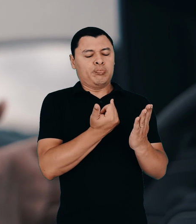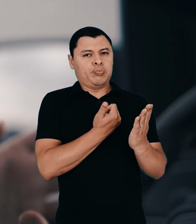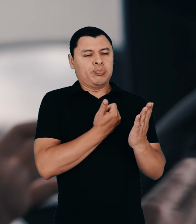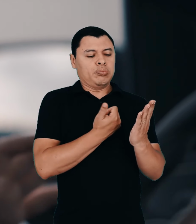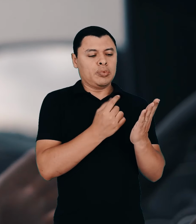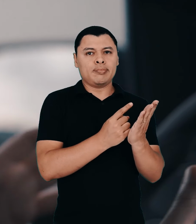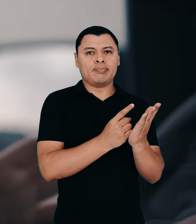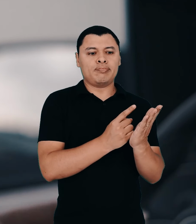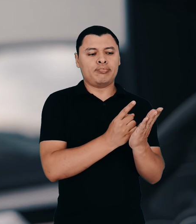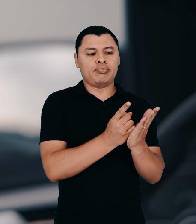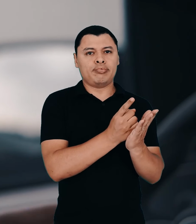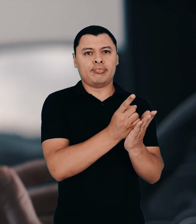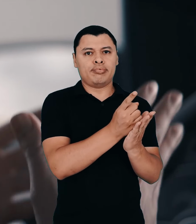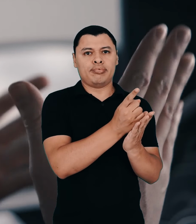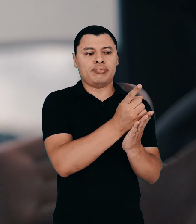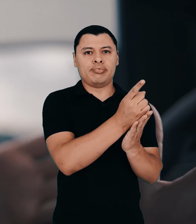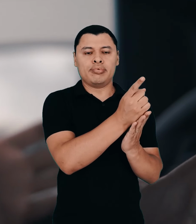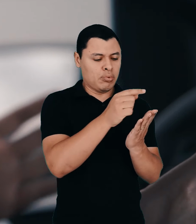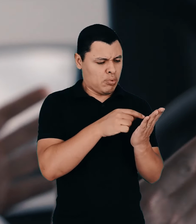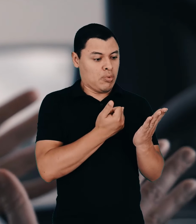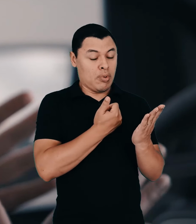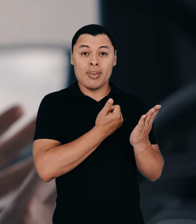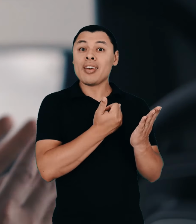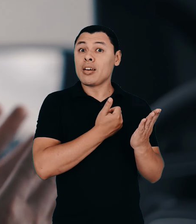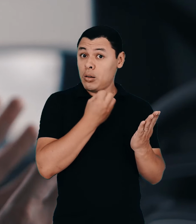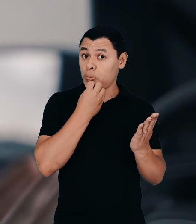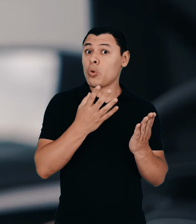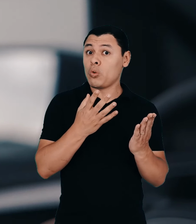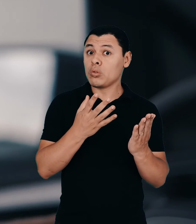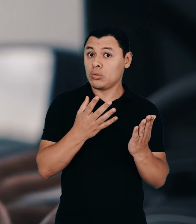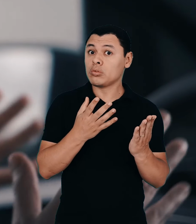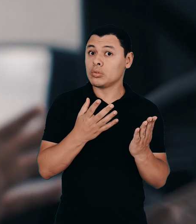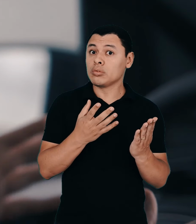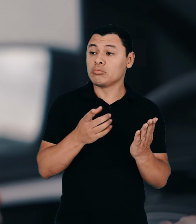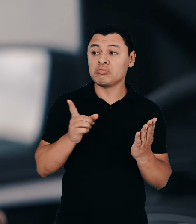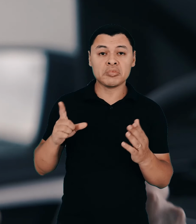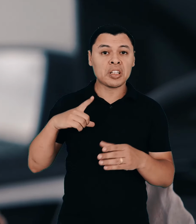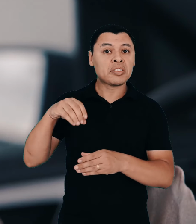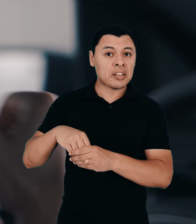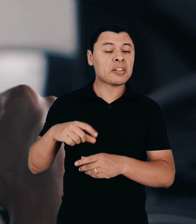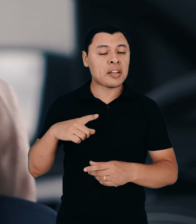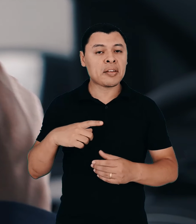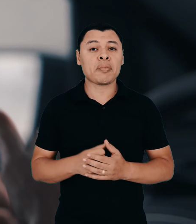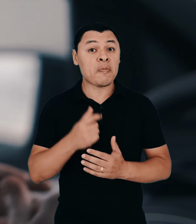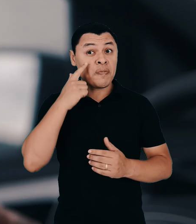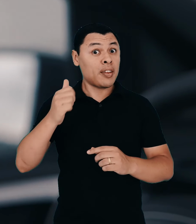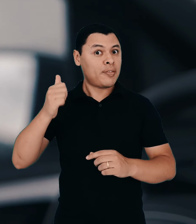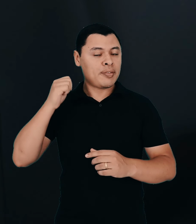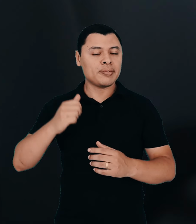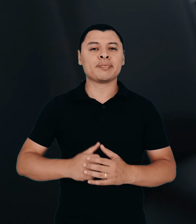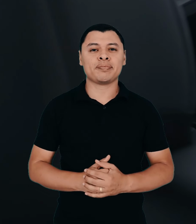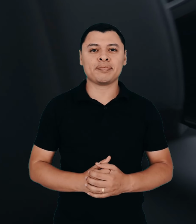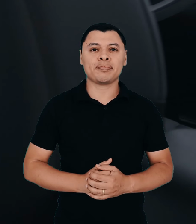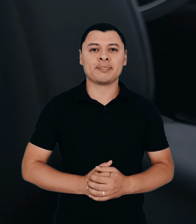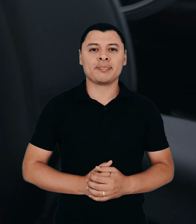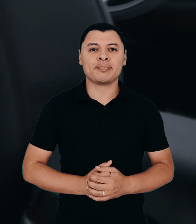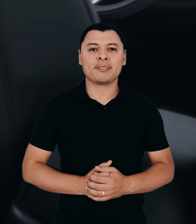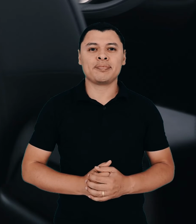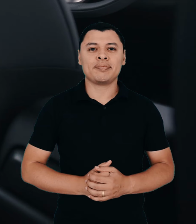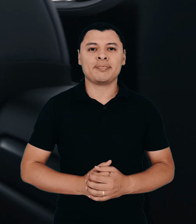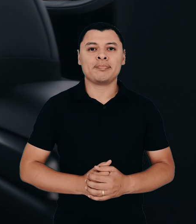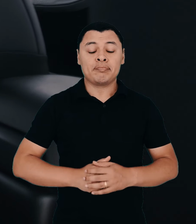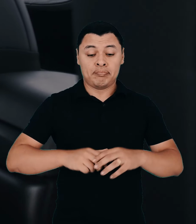manobrista, então você tem um controle aí que ajuda muito, inclusive, na questão de furto. Agora vamos dar uma olhadinha no espaço traseiro e no porta-malas.